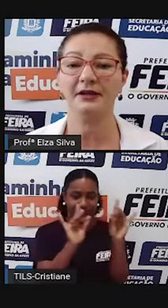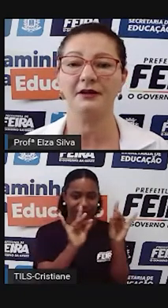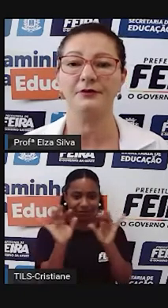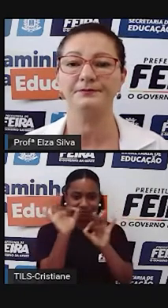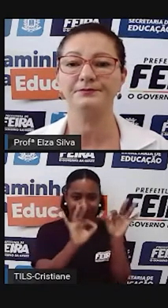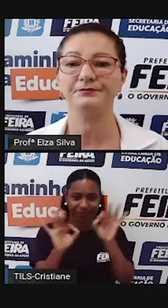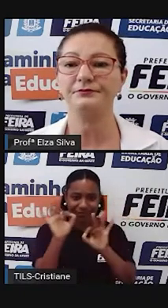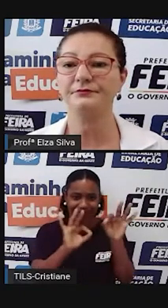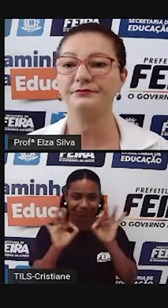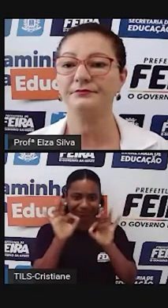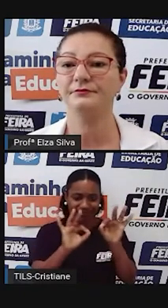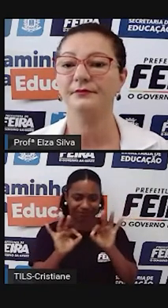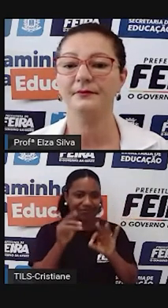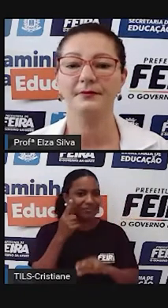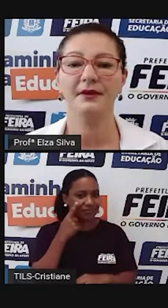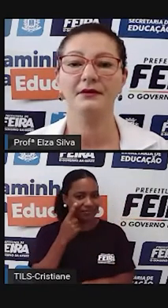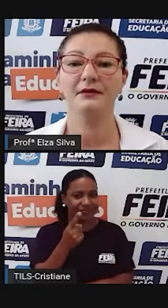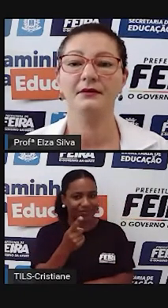nosso painel.